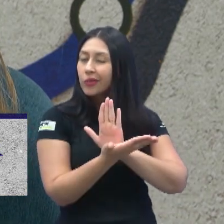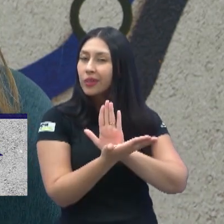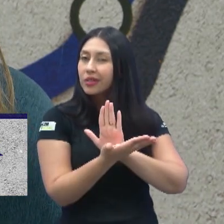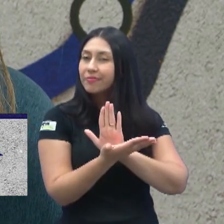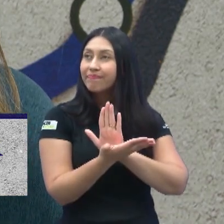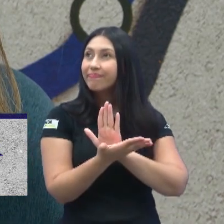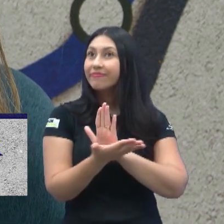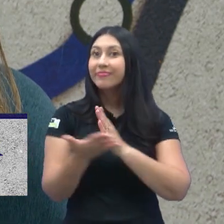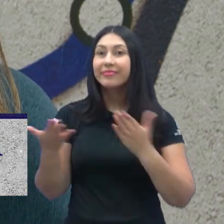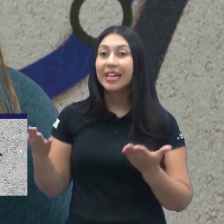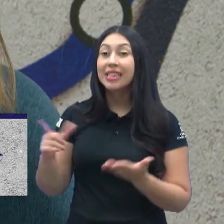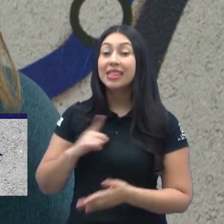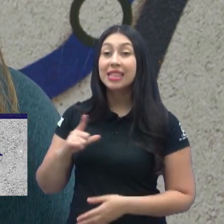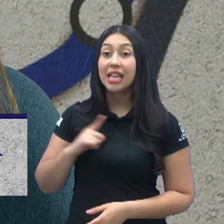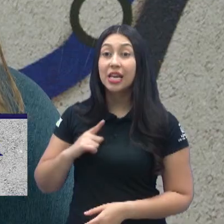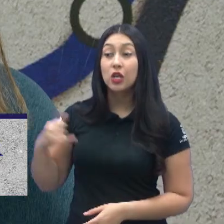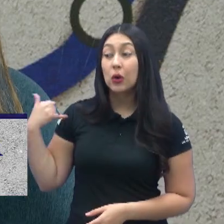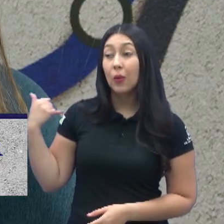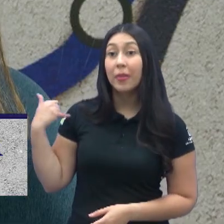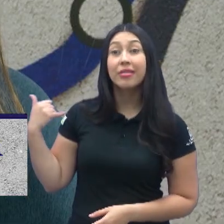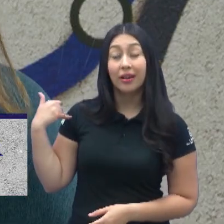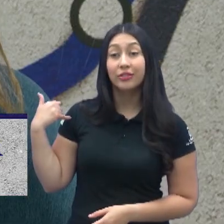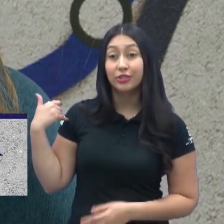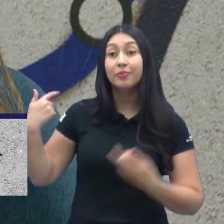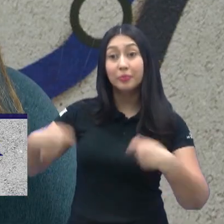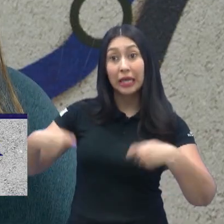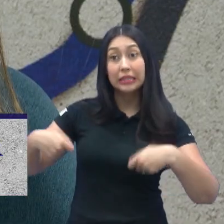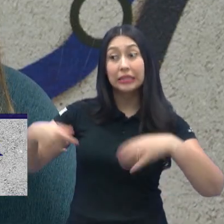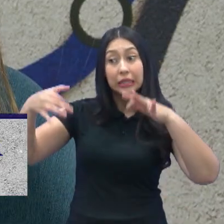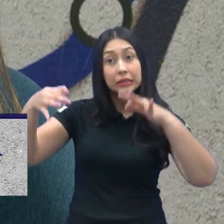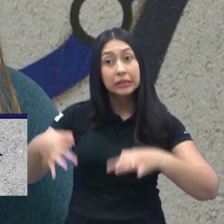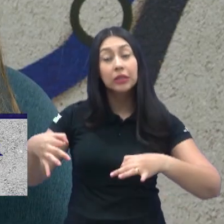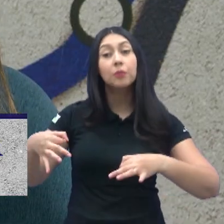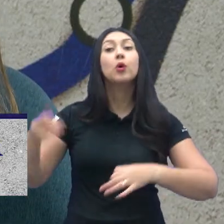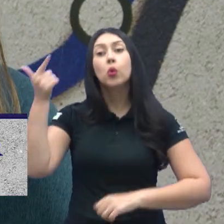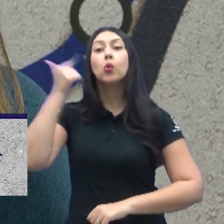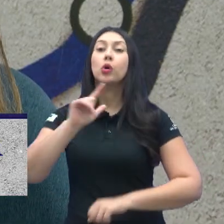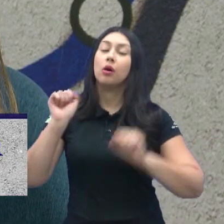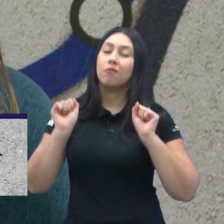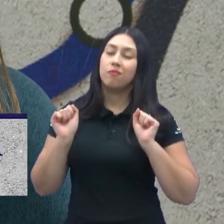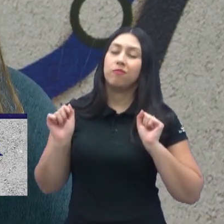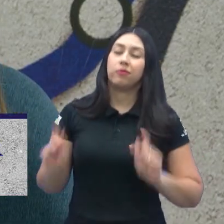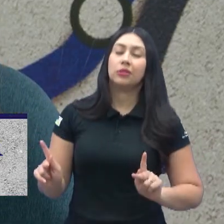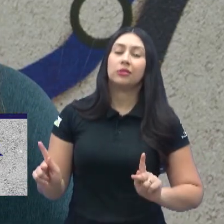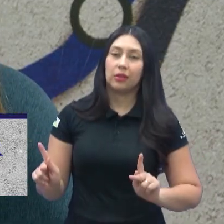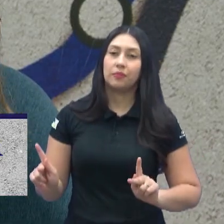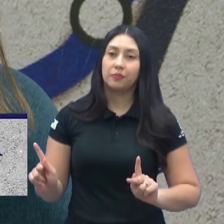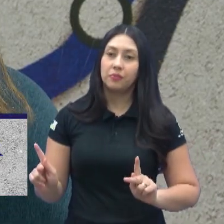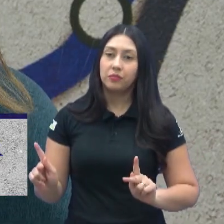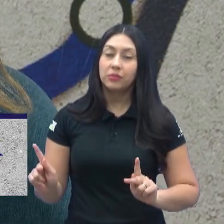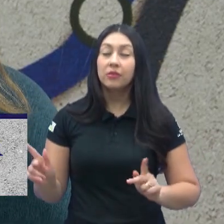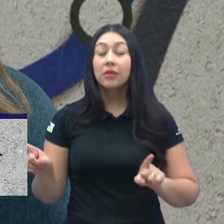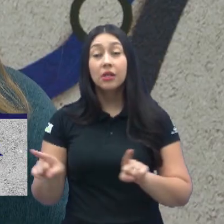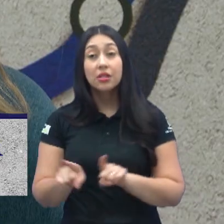colocado um mínimo ali de idade, né? Então, a pessoa tem que ter uma certa idade ali para conseguir aposentar. Além de